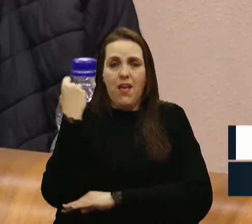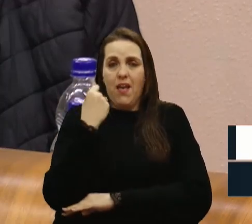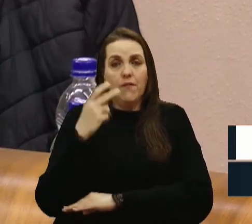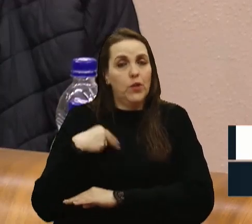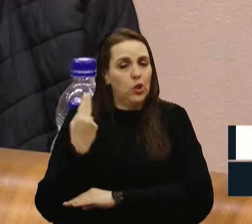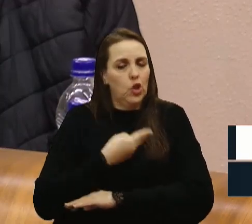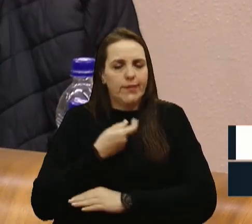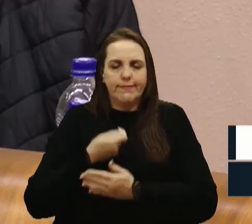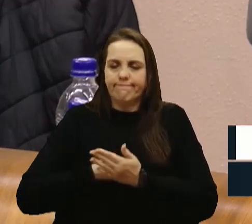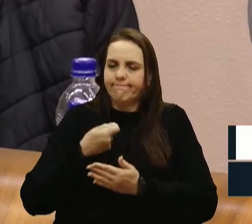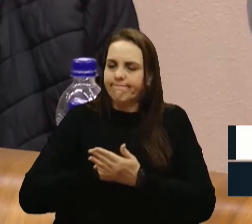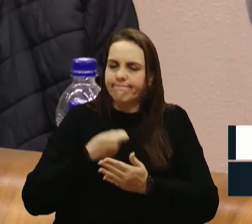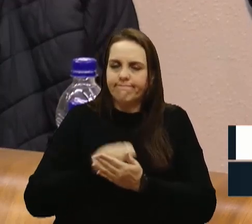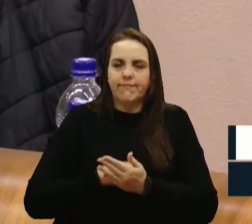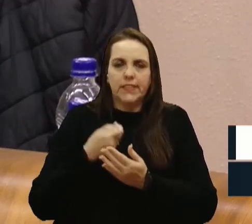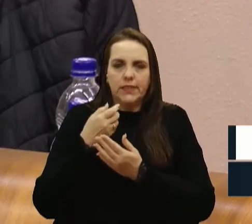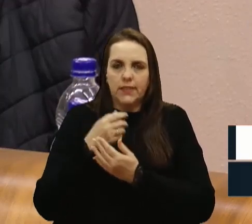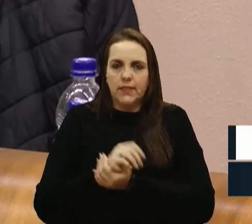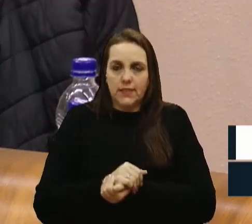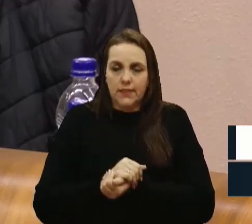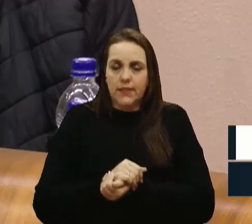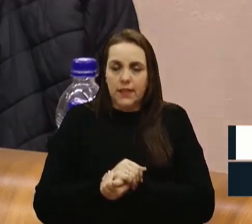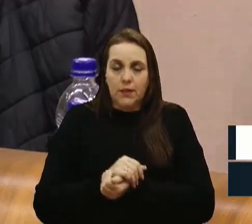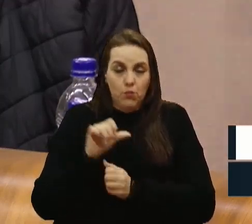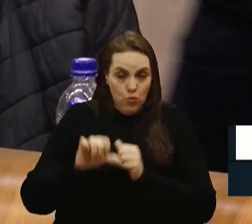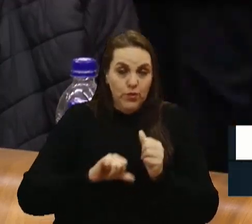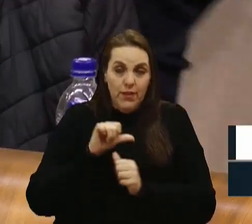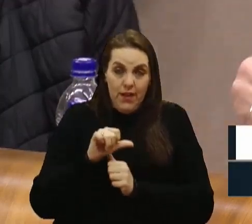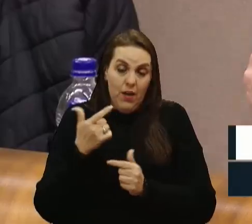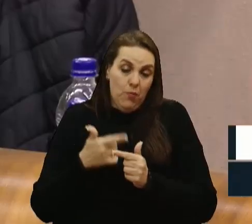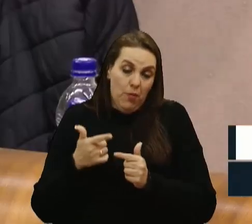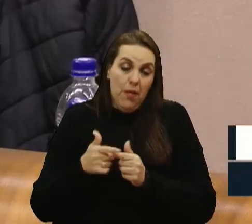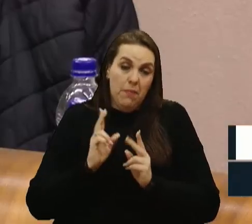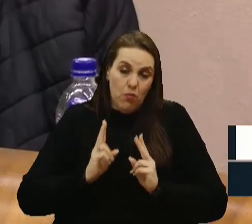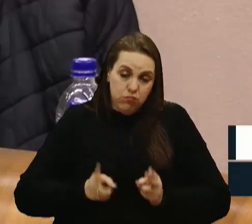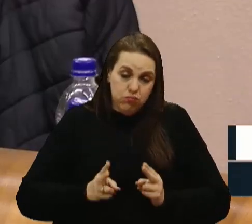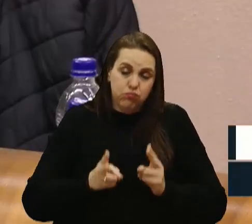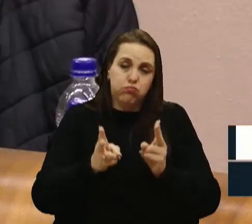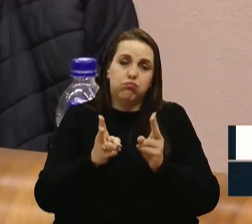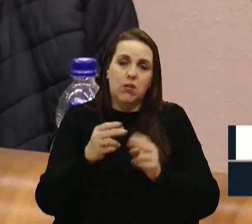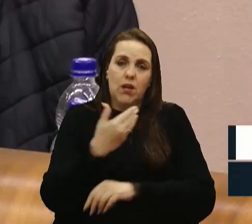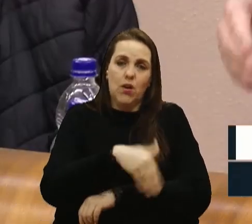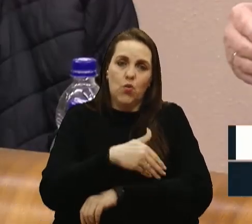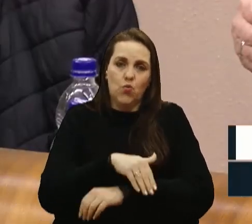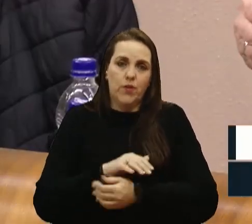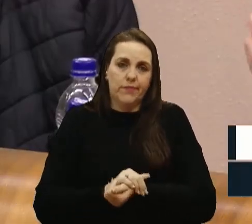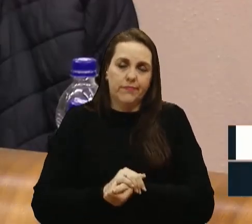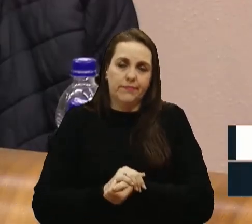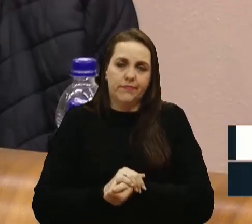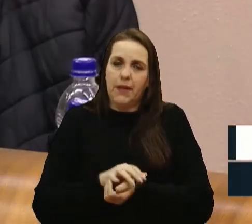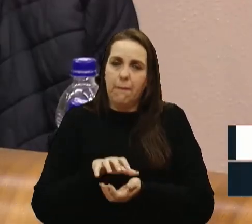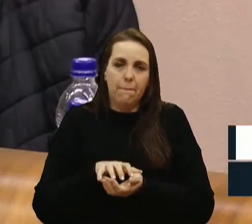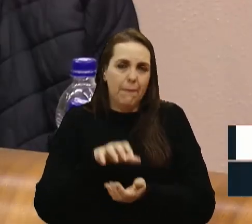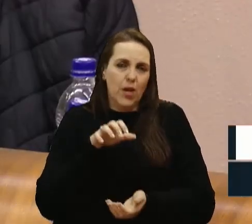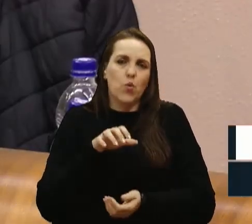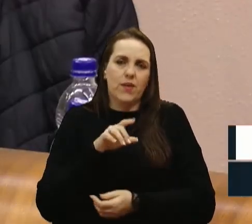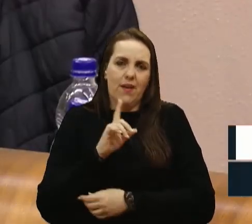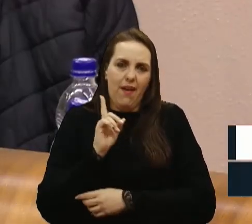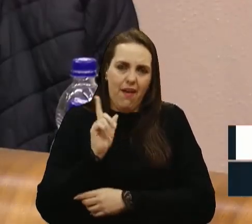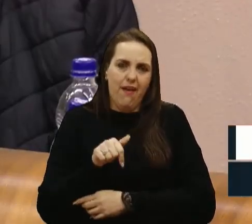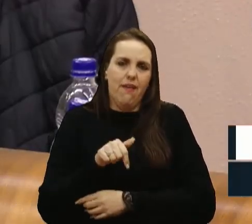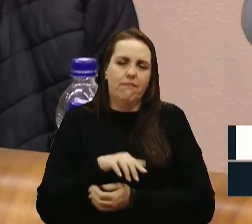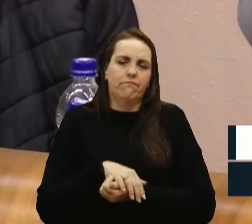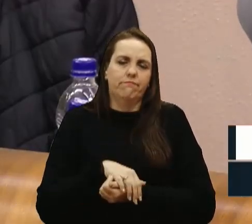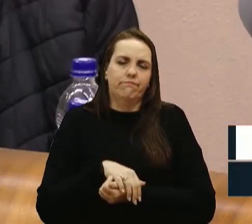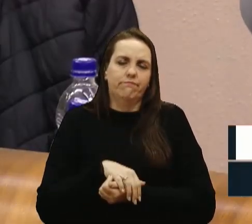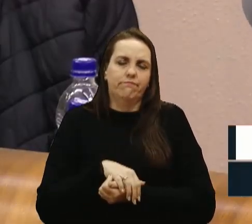tentando enfrentar, e um problema que faz com que eles permaneçam na rua. Muitos deles, e aí eu me somo